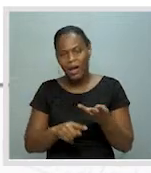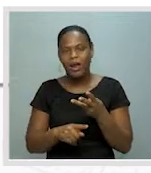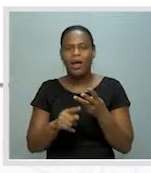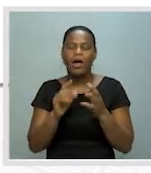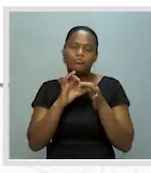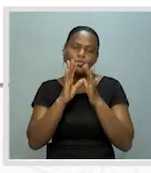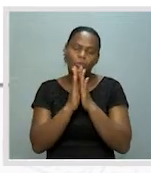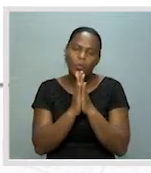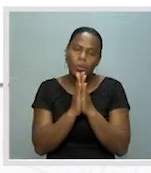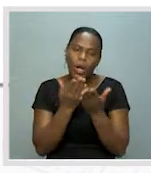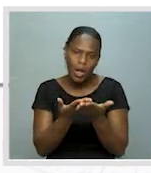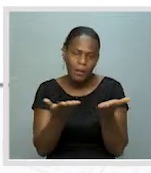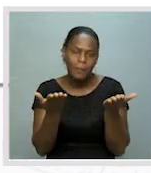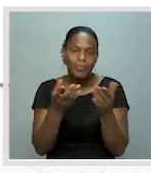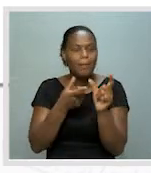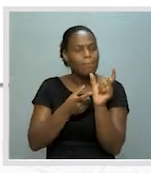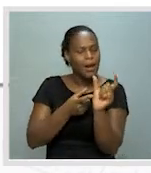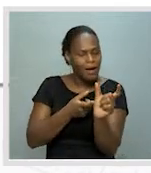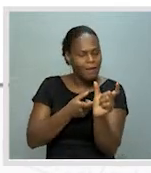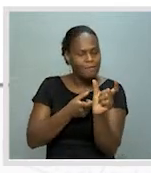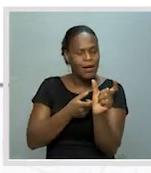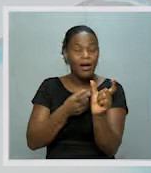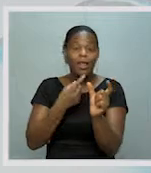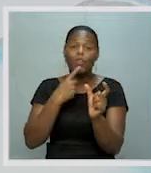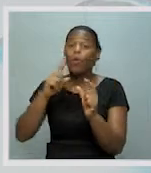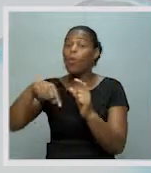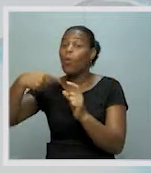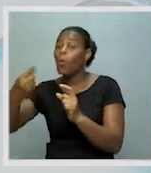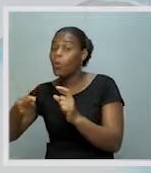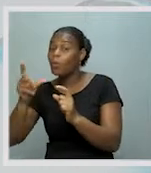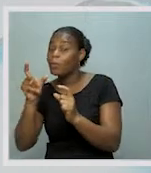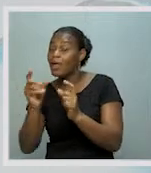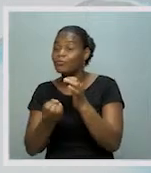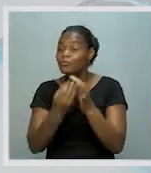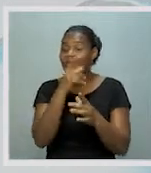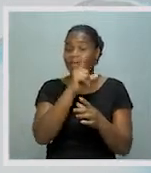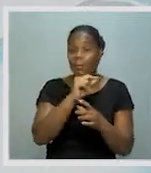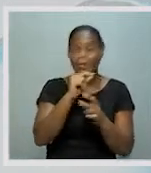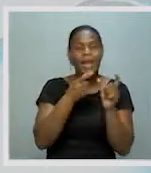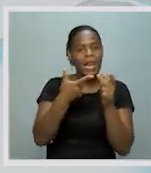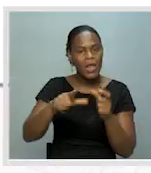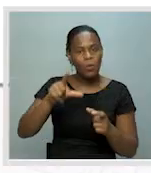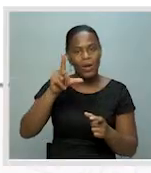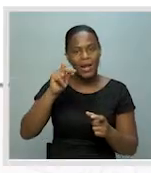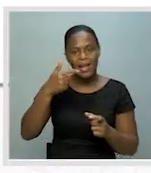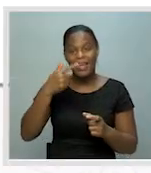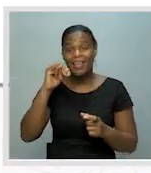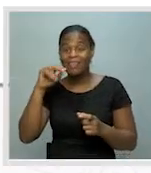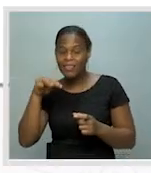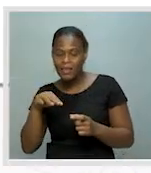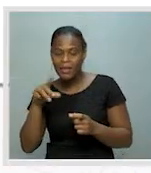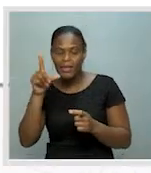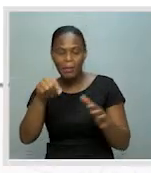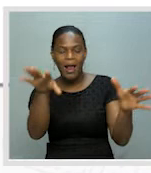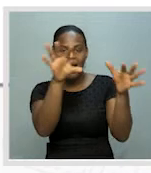prestar culto. Esta palavra, por sua vez, veio de uma outra também em latim, religare.